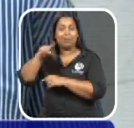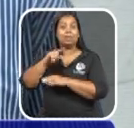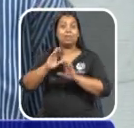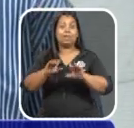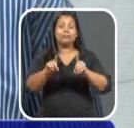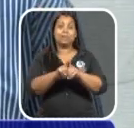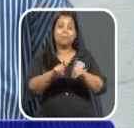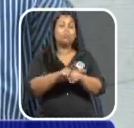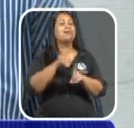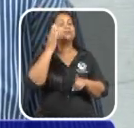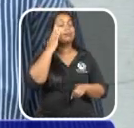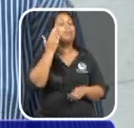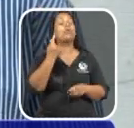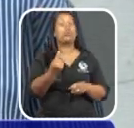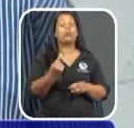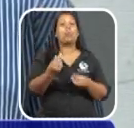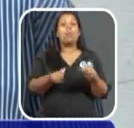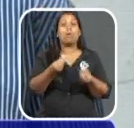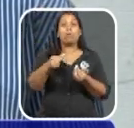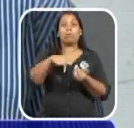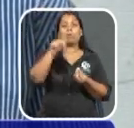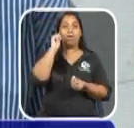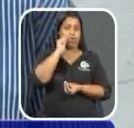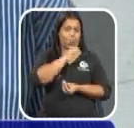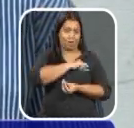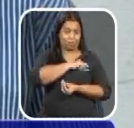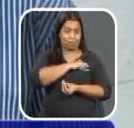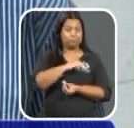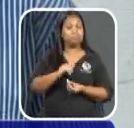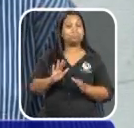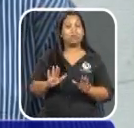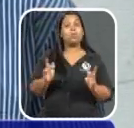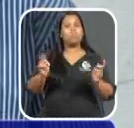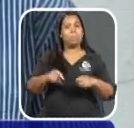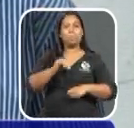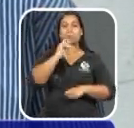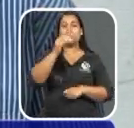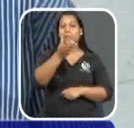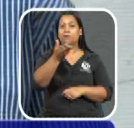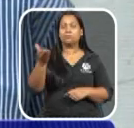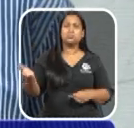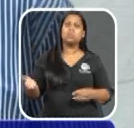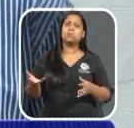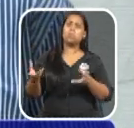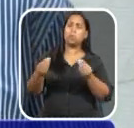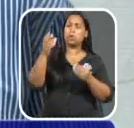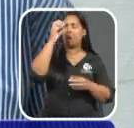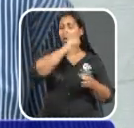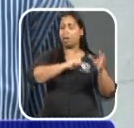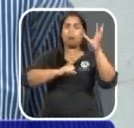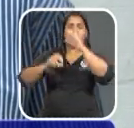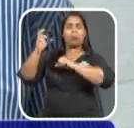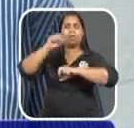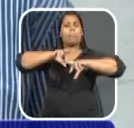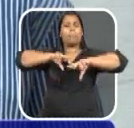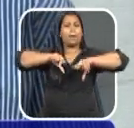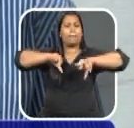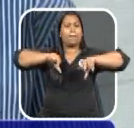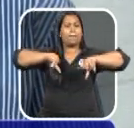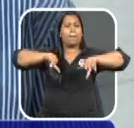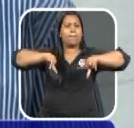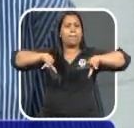emaranhado que é a cidade de São José do Rio Preto. Eu posso assegurar a você que foram muitos os aprendizados, foram muito